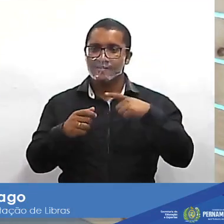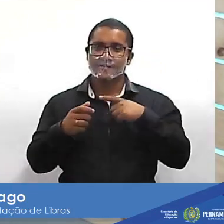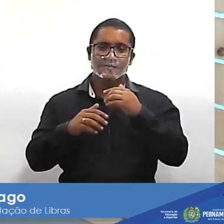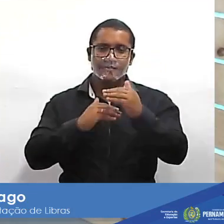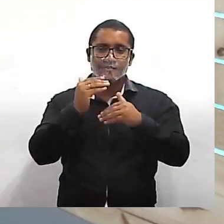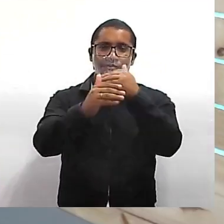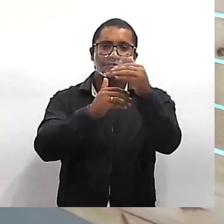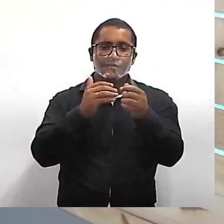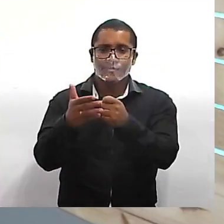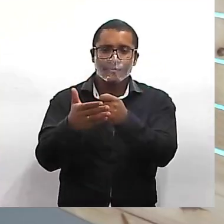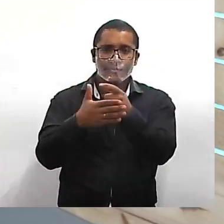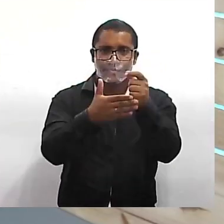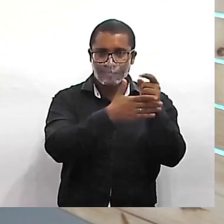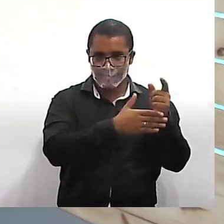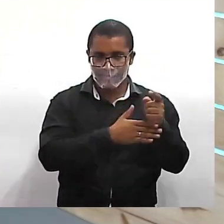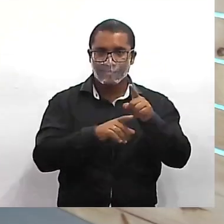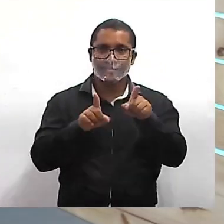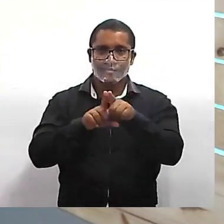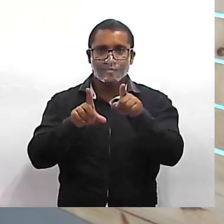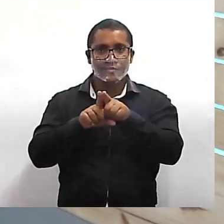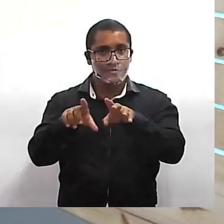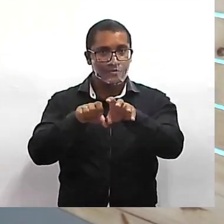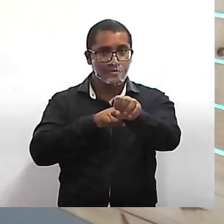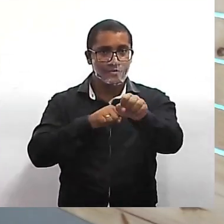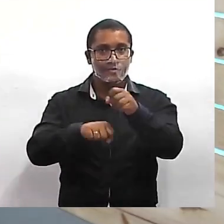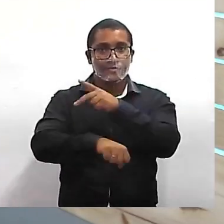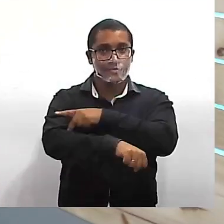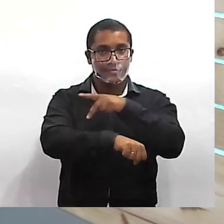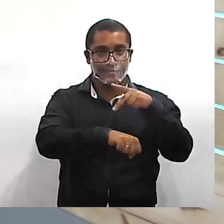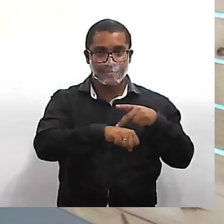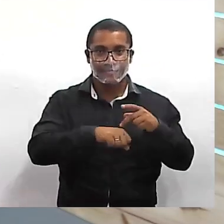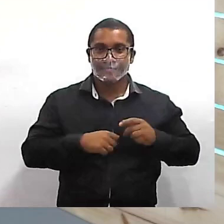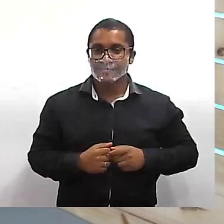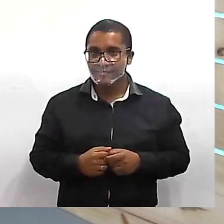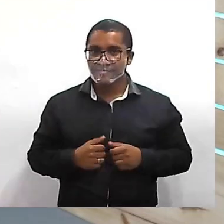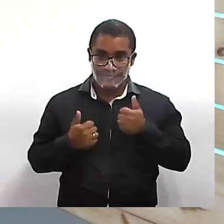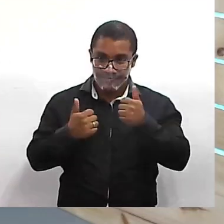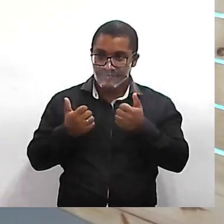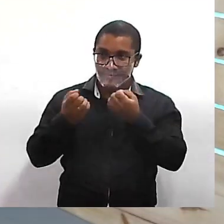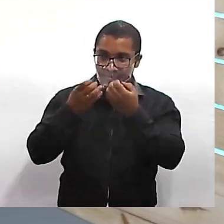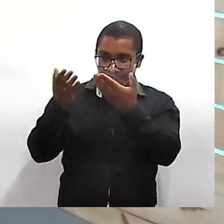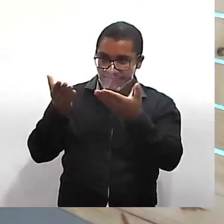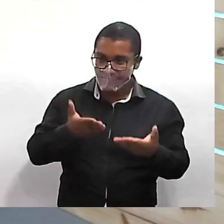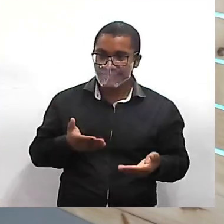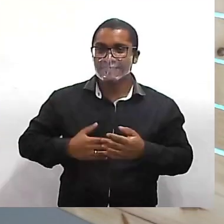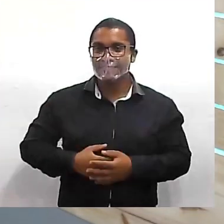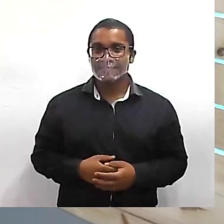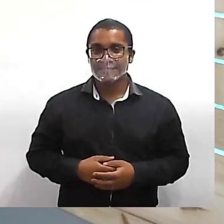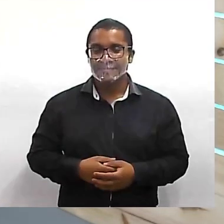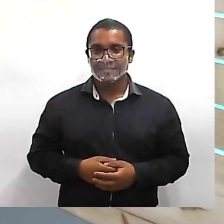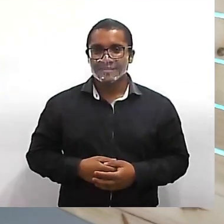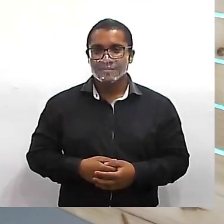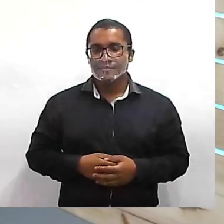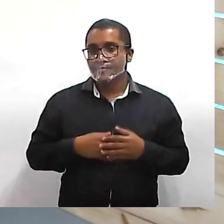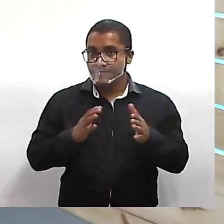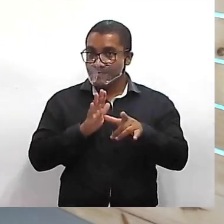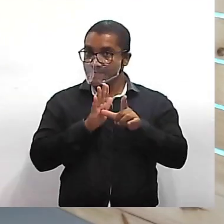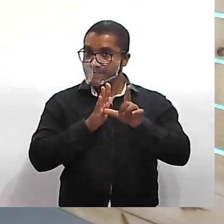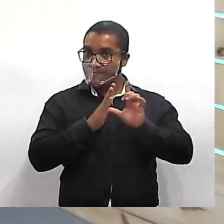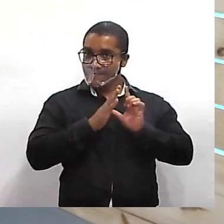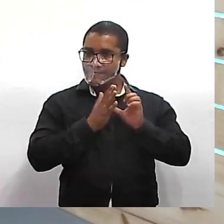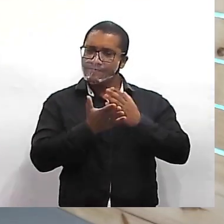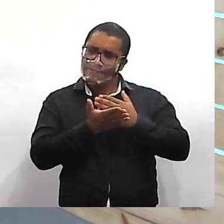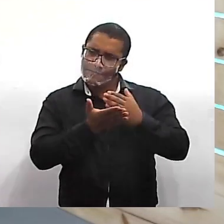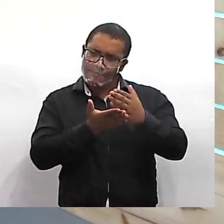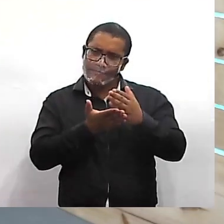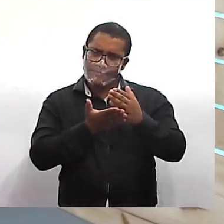tem formação, tem habilitação em pedagogia. Vamos lá, André, seja bem-vindo. Antes de começar